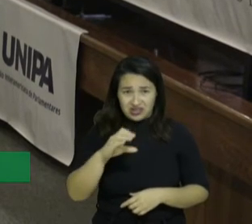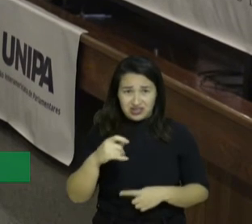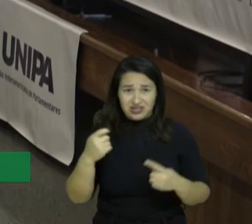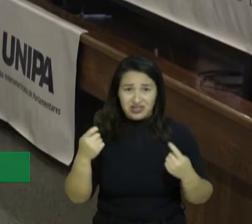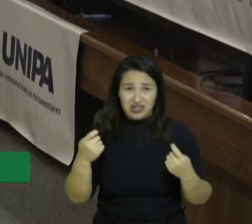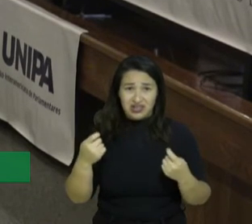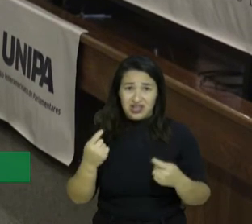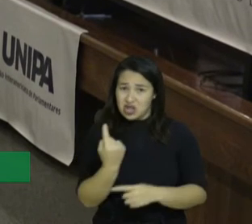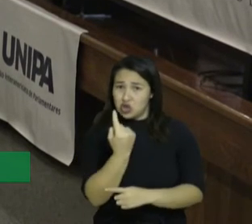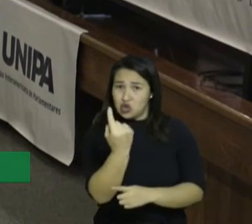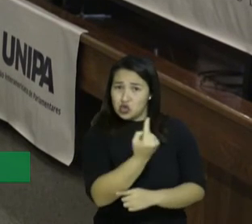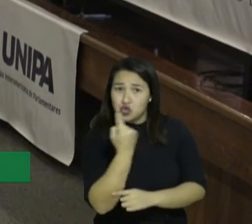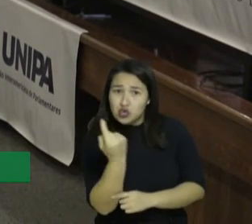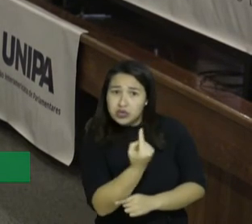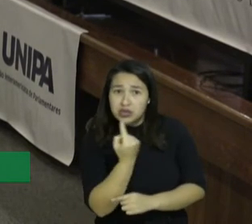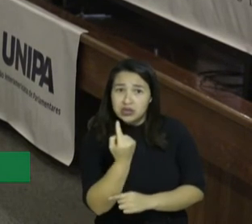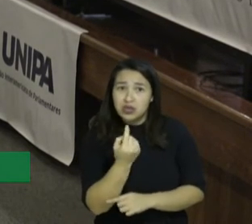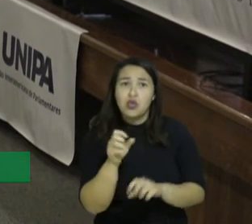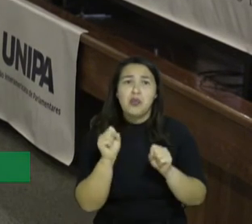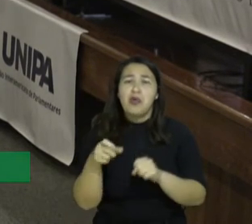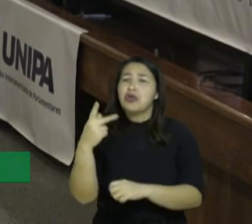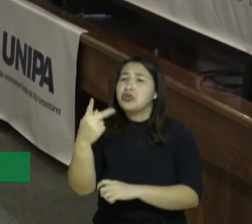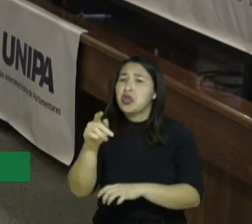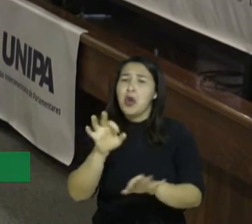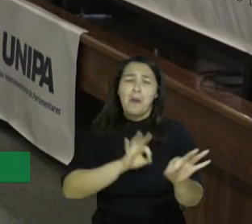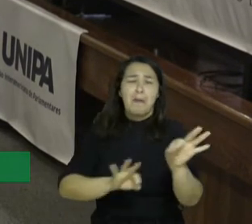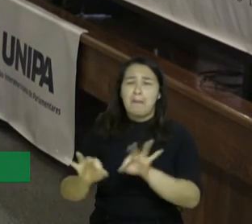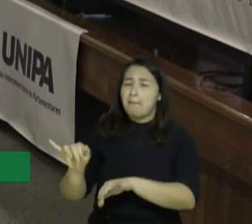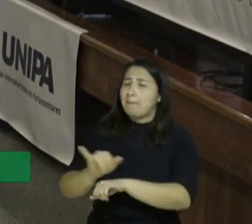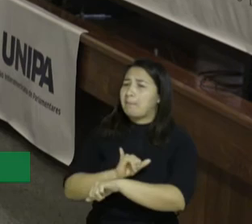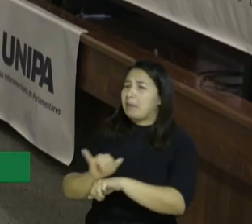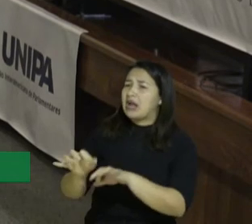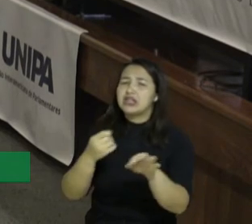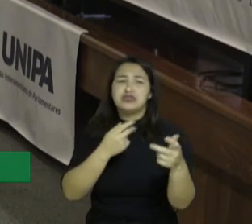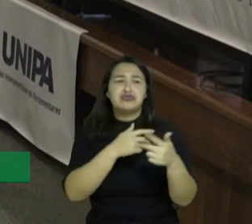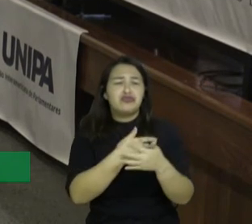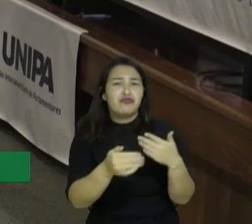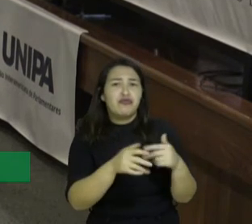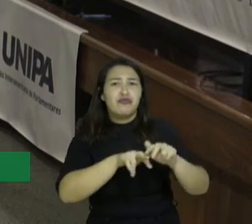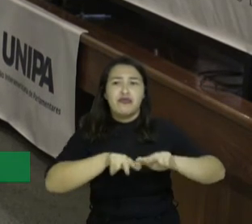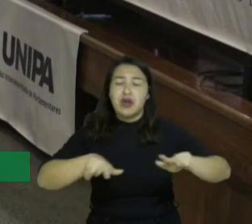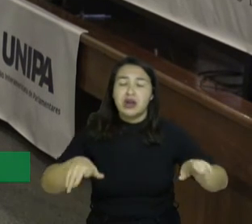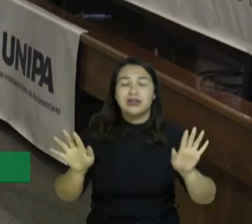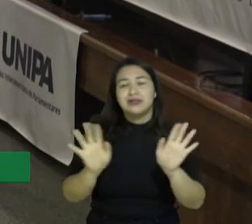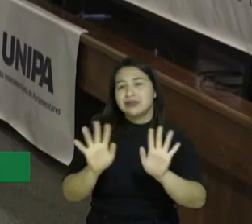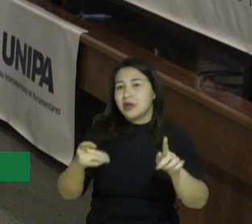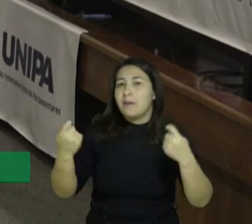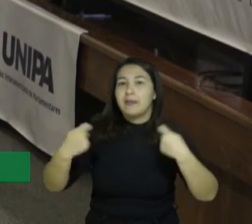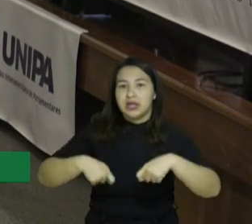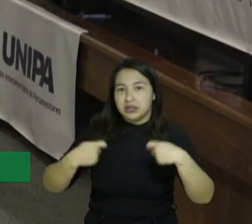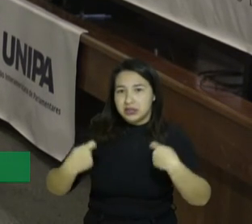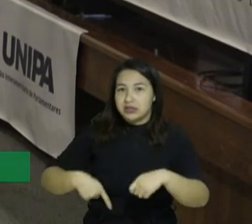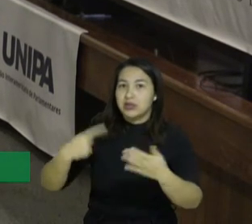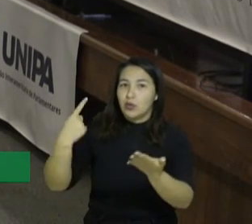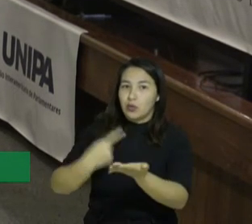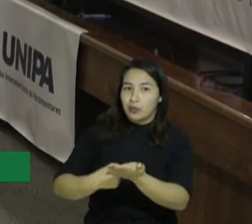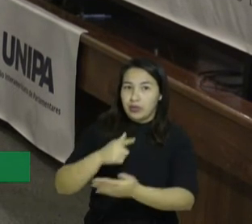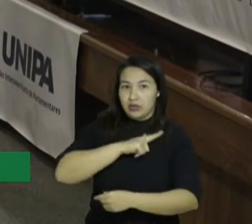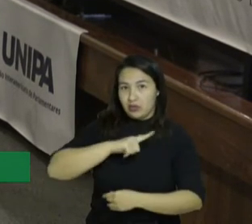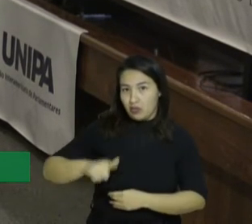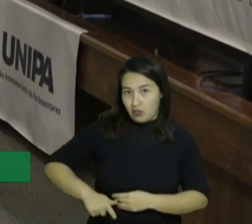adianta pode fazer o teu plano vamos fazer acordo não adianta nós temos que trabalhar em conjunto com o governo federal os